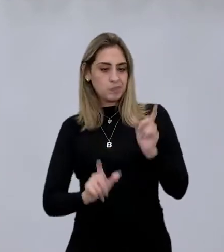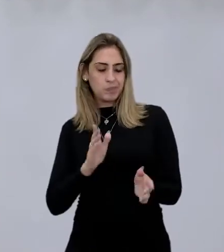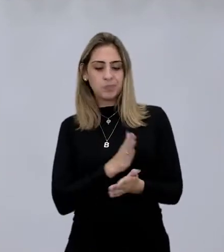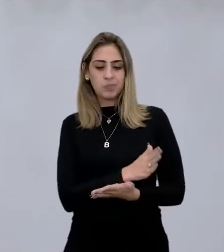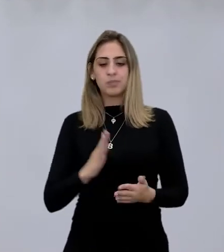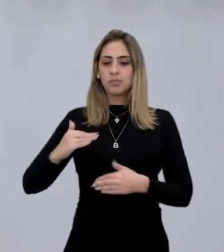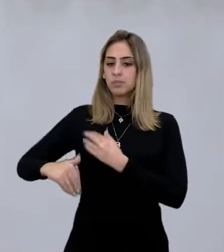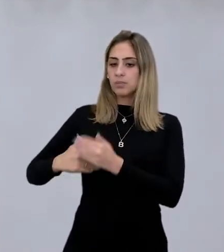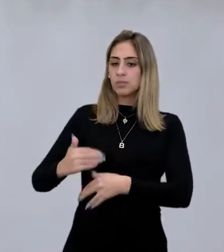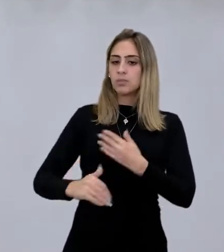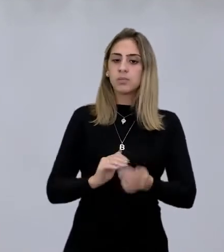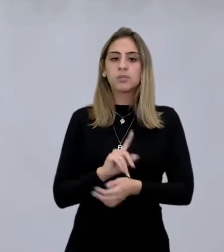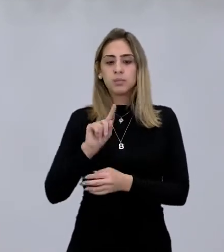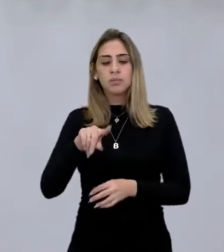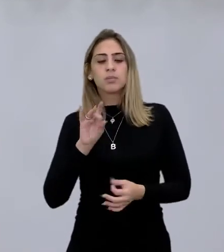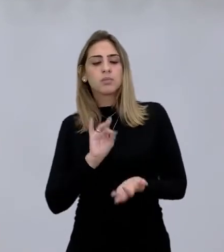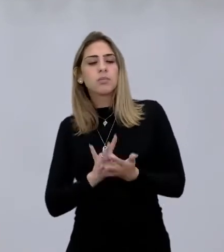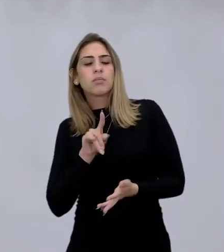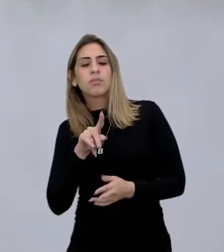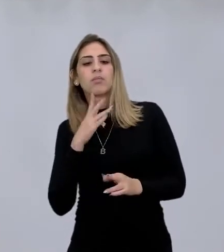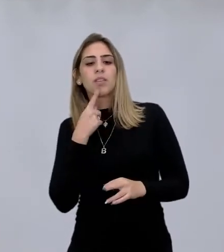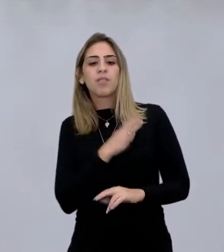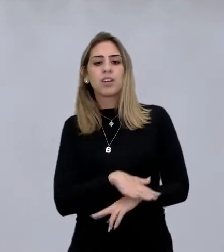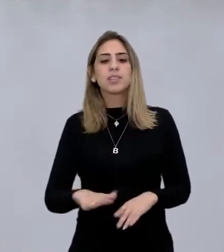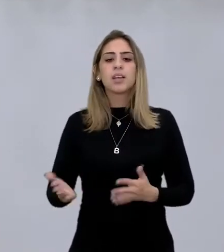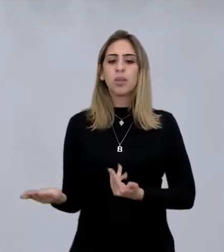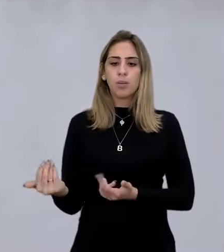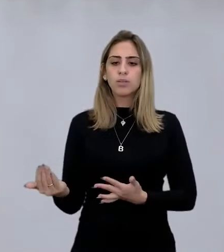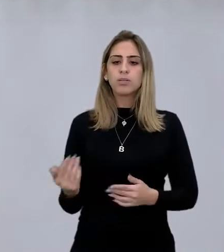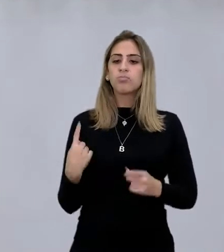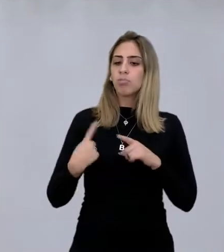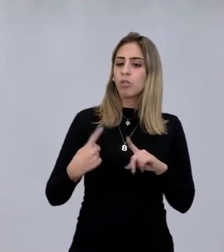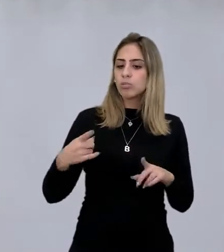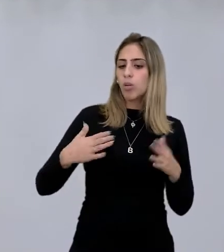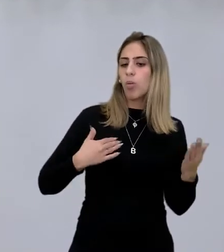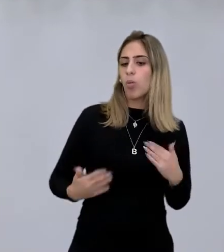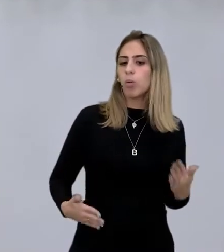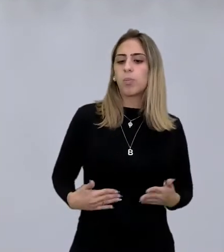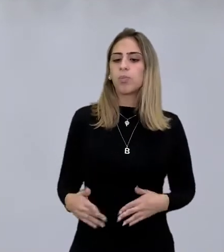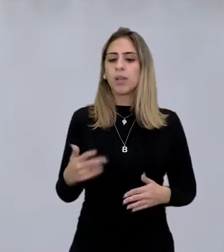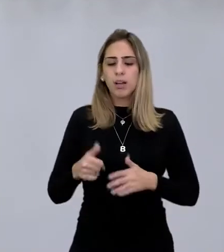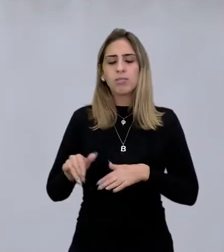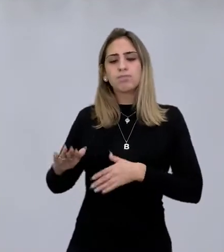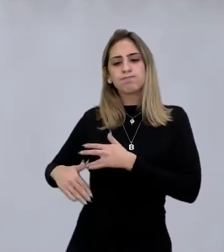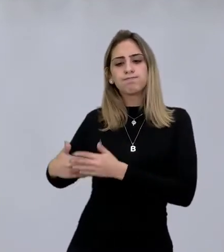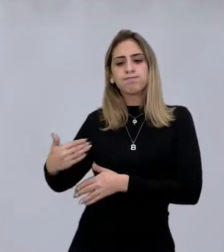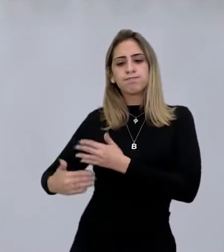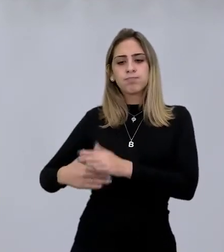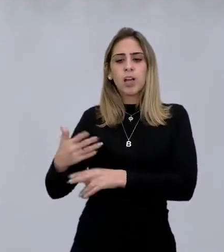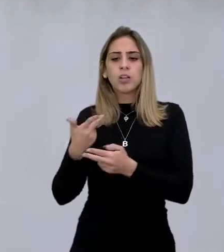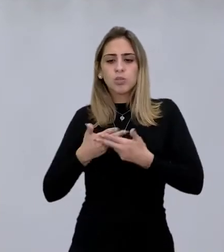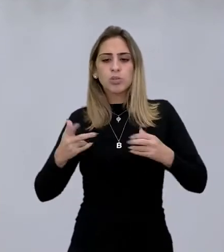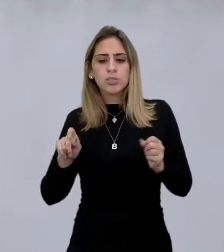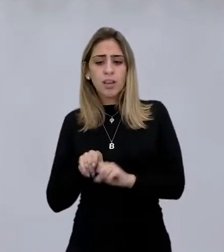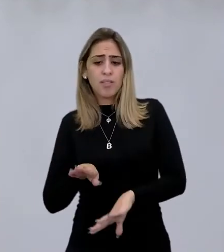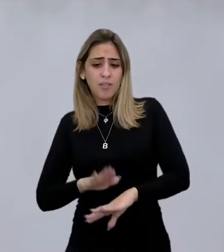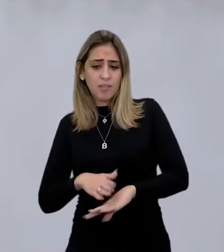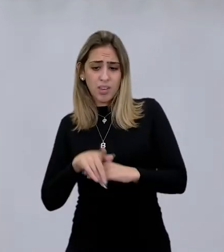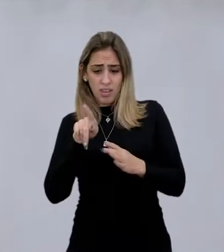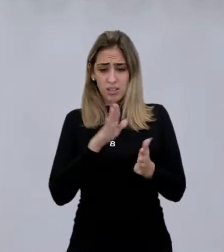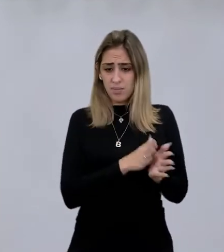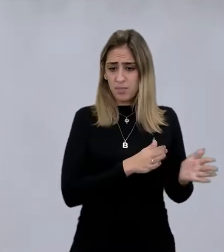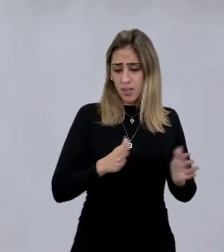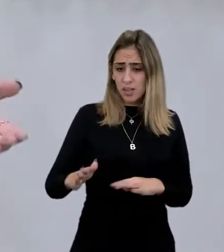de desenvolvimento, que é o caso da infância e da adolescência, onde o seu corpo ainda está em desenvolvimento e os danos que são feitos nesse